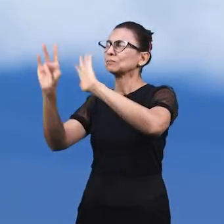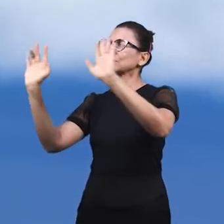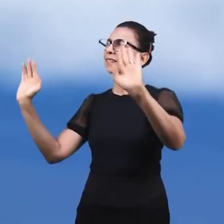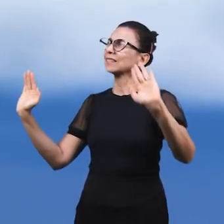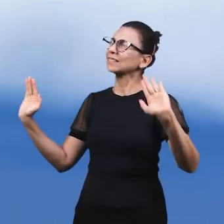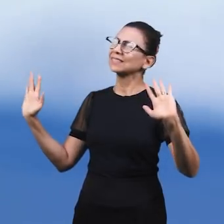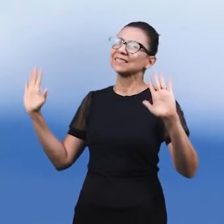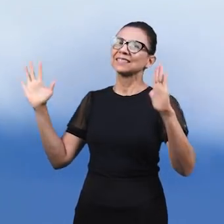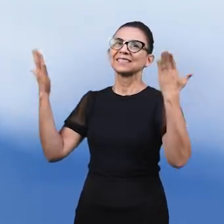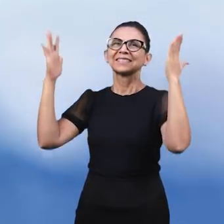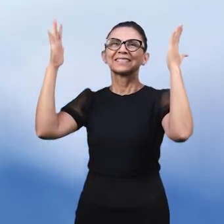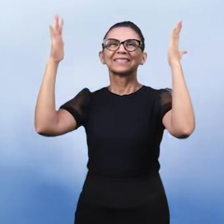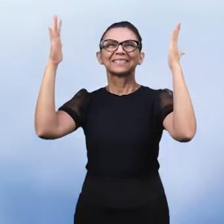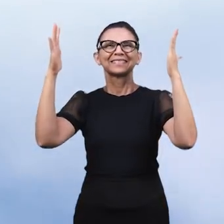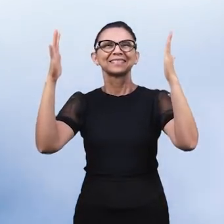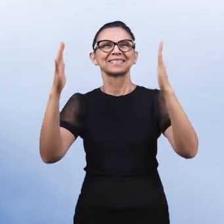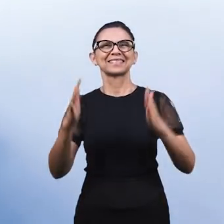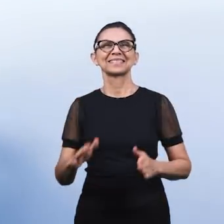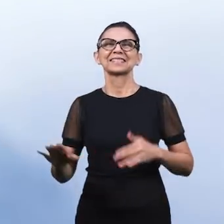vai